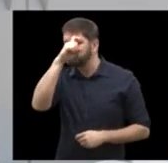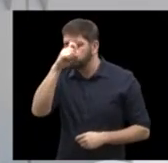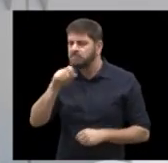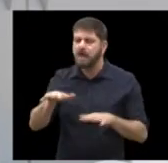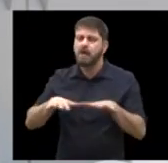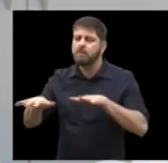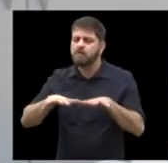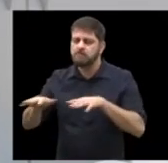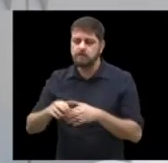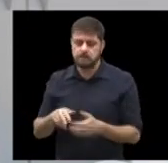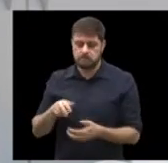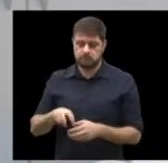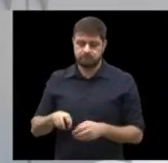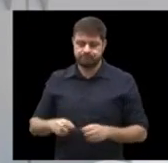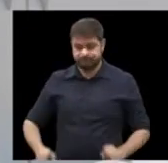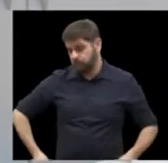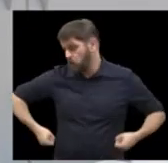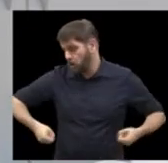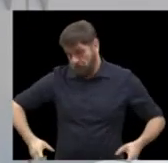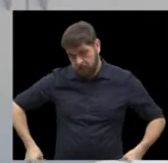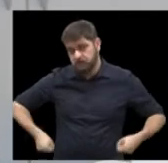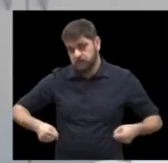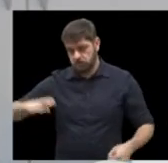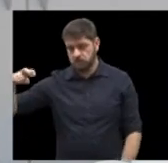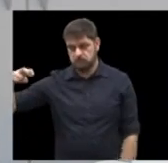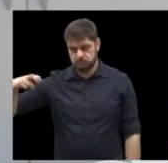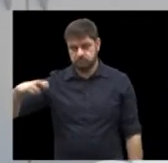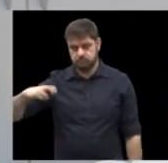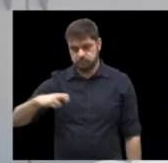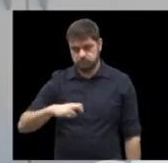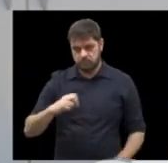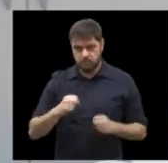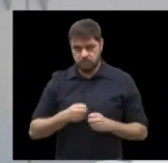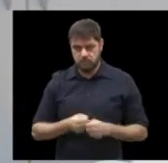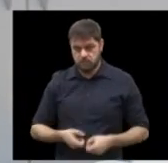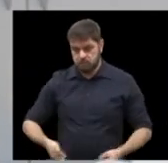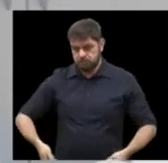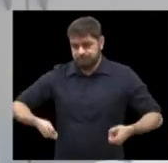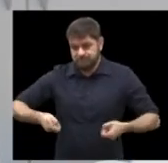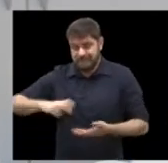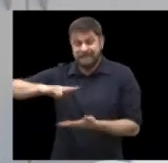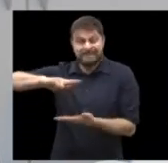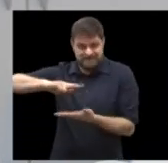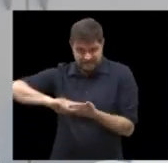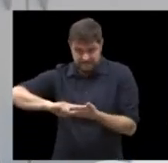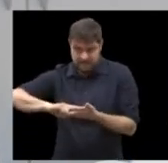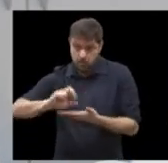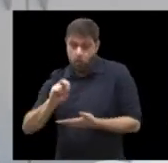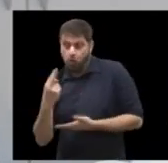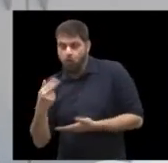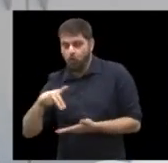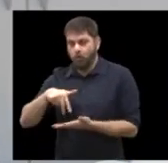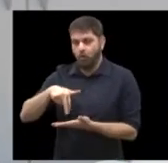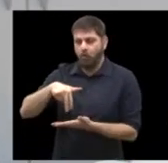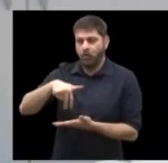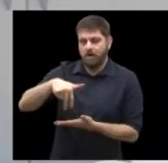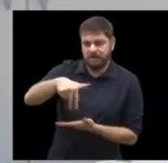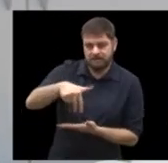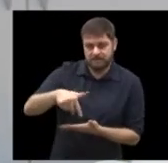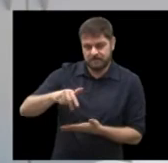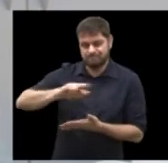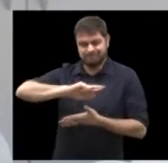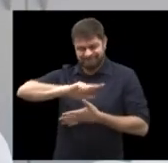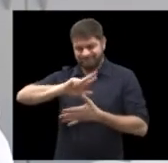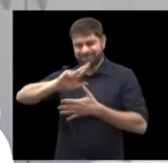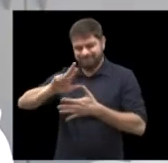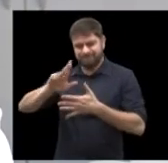pode chegar sem andar, em cadeira de rodas, ele pode chegar em macas, ele pode chegar andando, depende muito do grau de